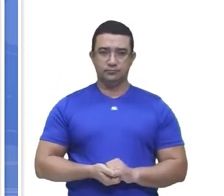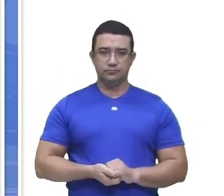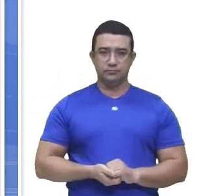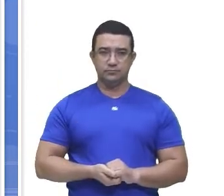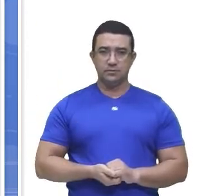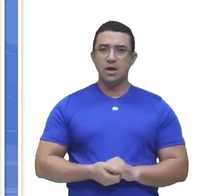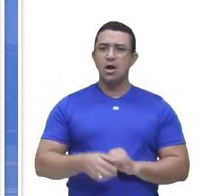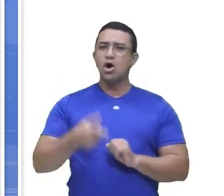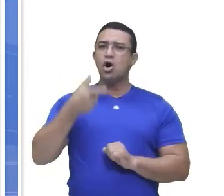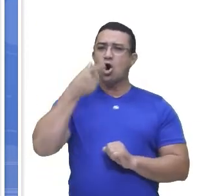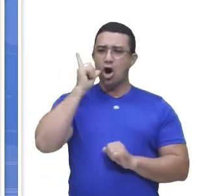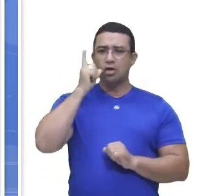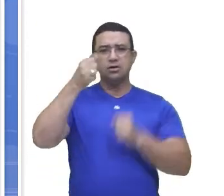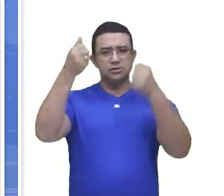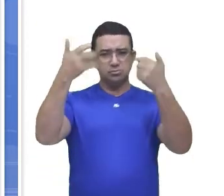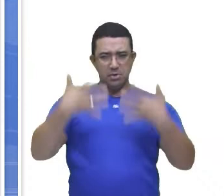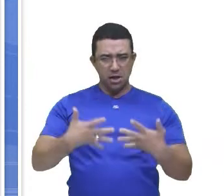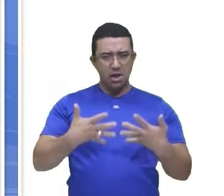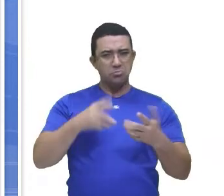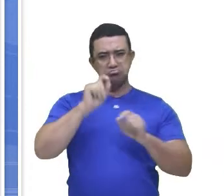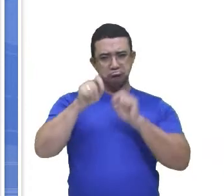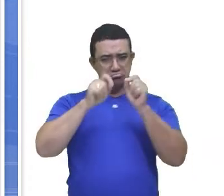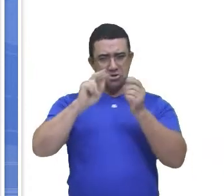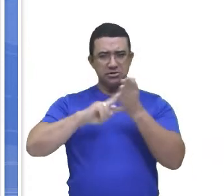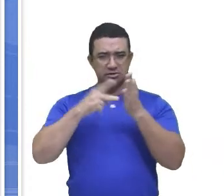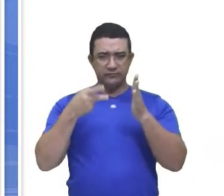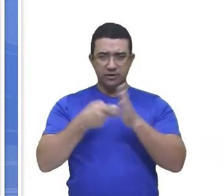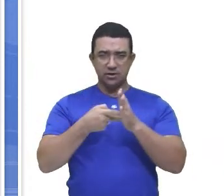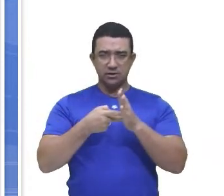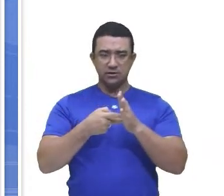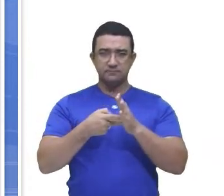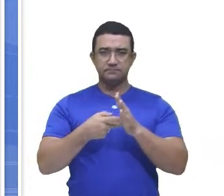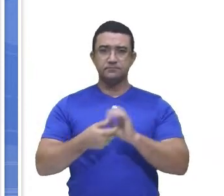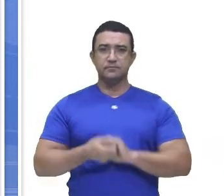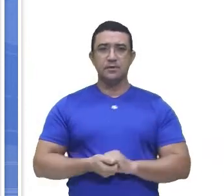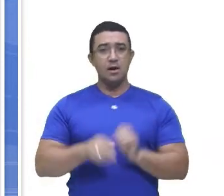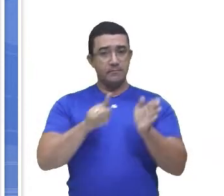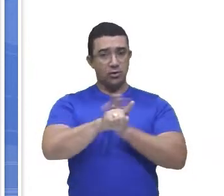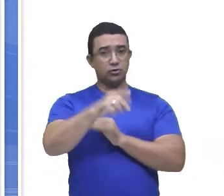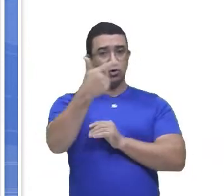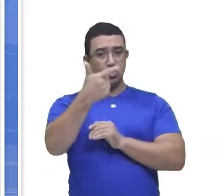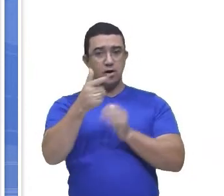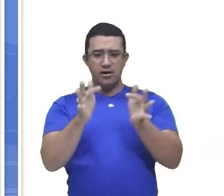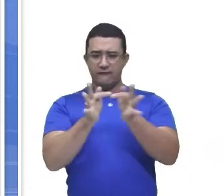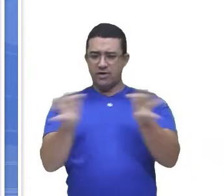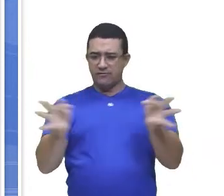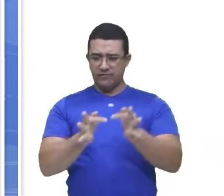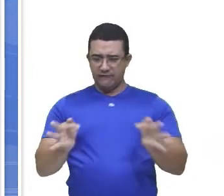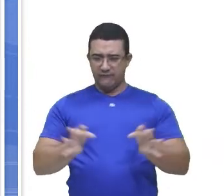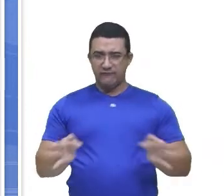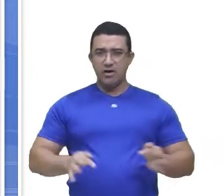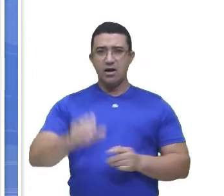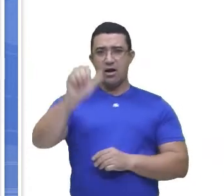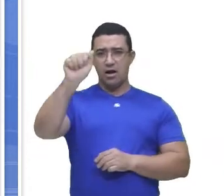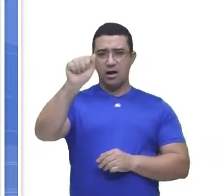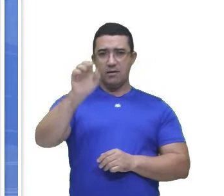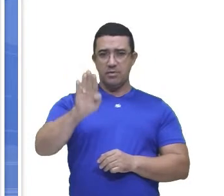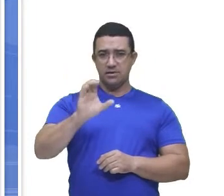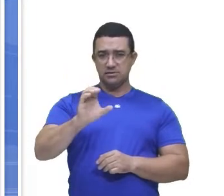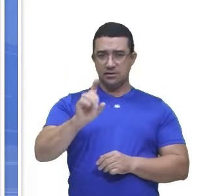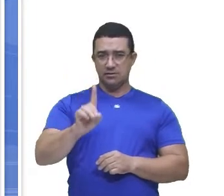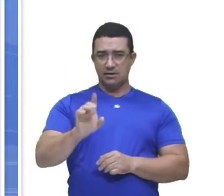heterotônicos aqui na primeira questão, né? Na segunda, eu quero saber dessas frases abaixo, ABCDE,